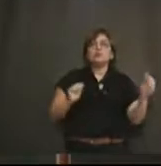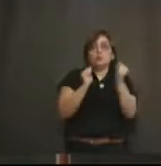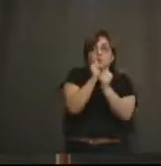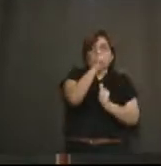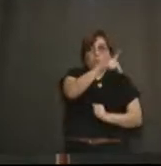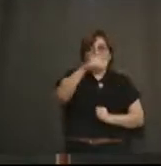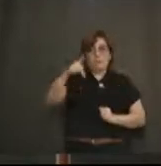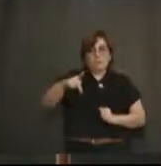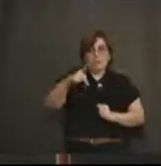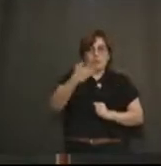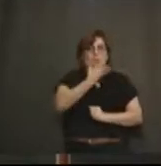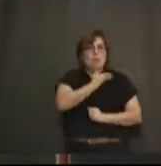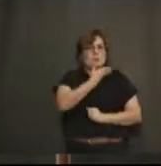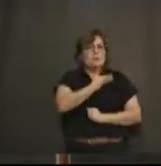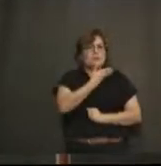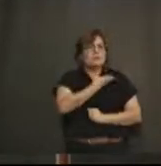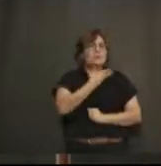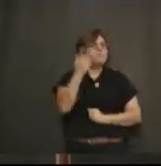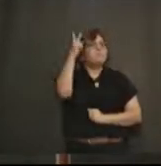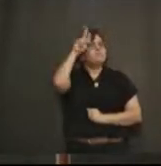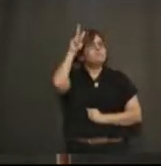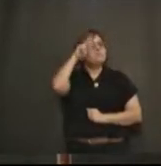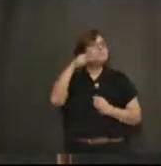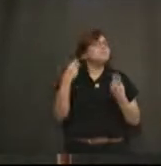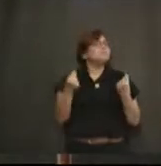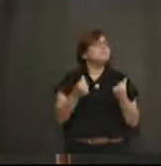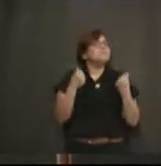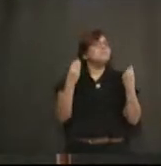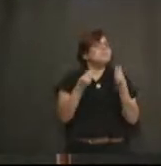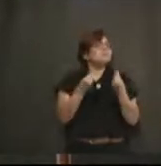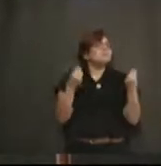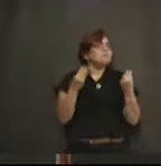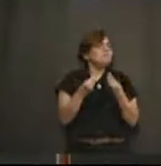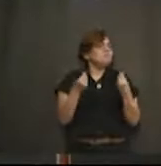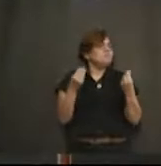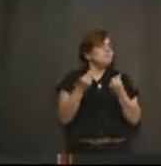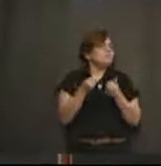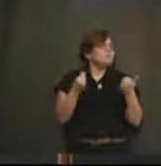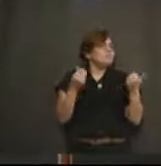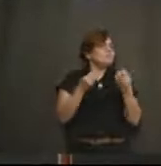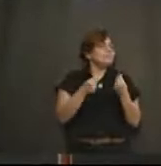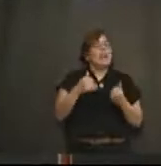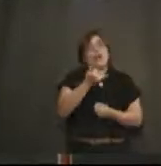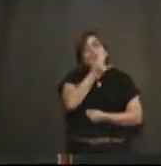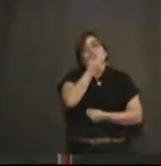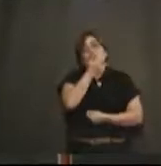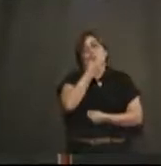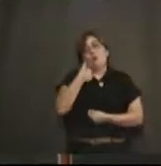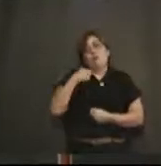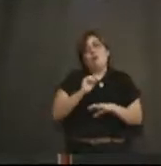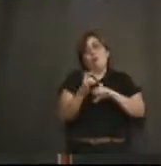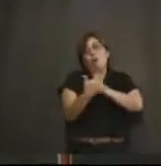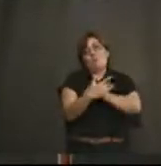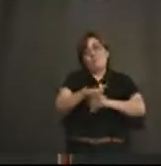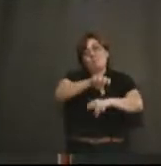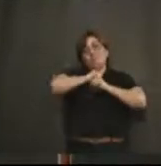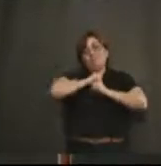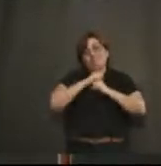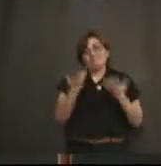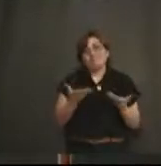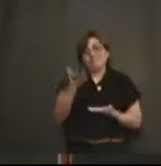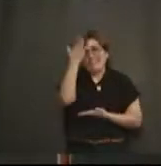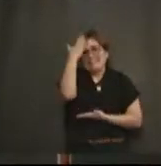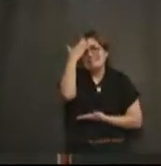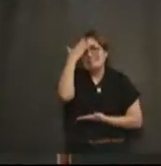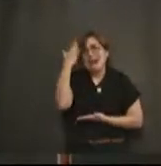colega professor Desculpa, eu tive Covid e você sabe que isso afeta um pouco a